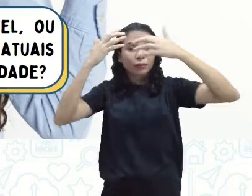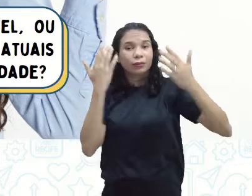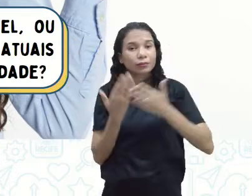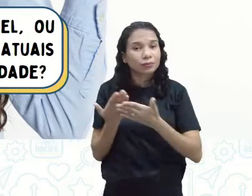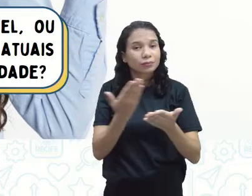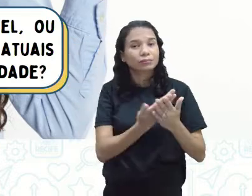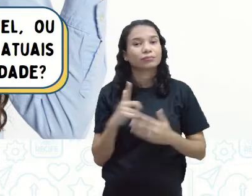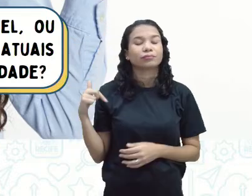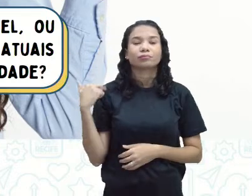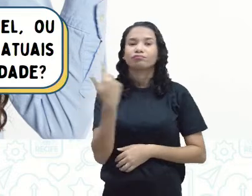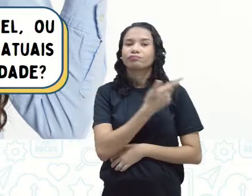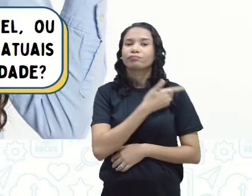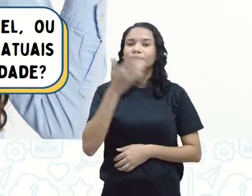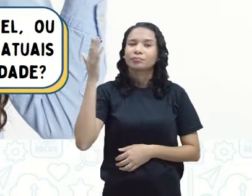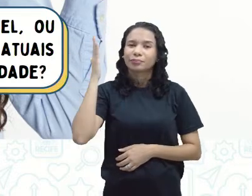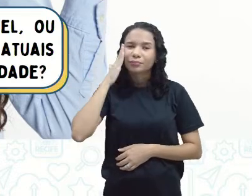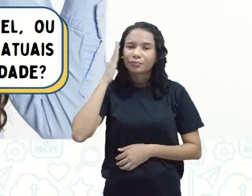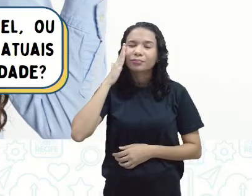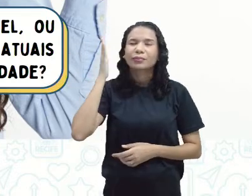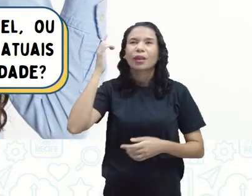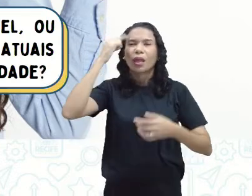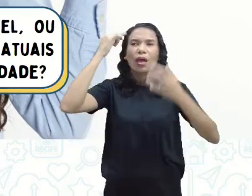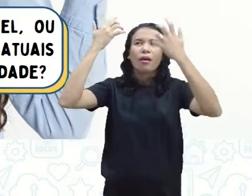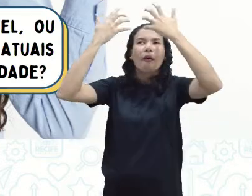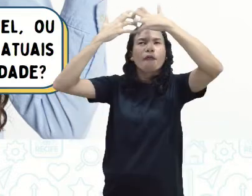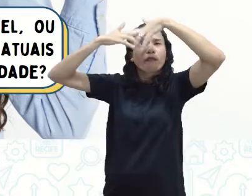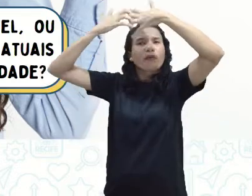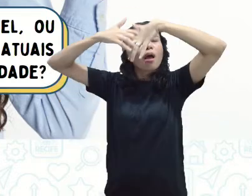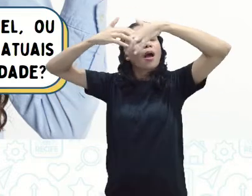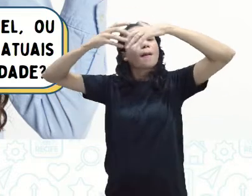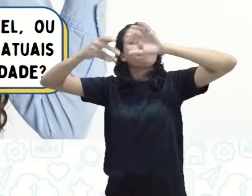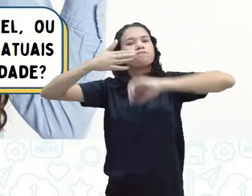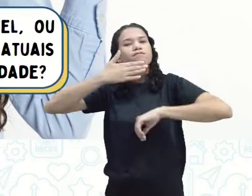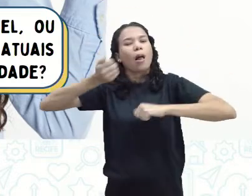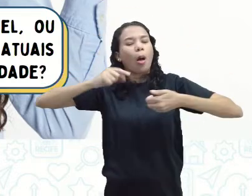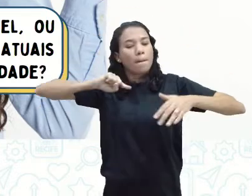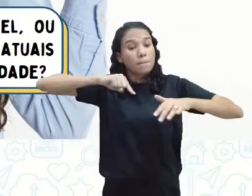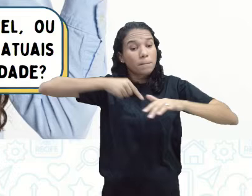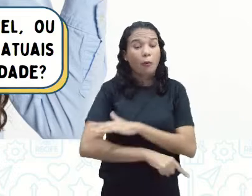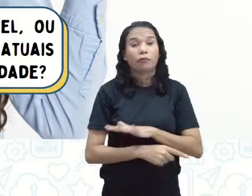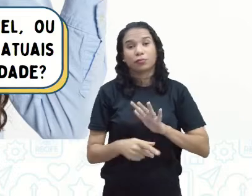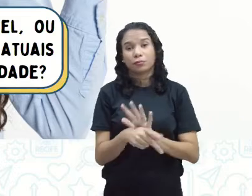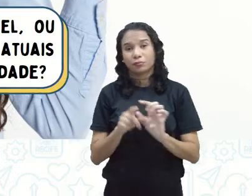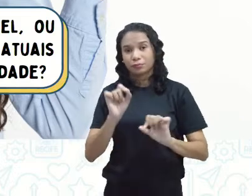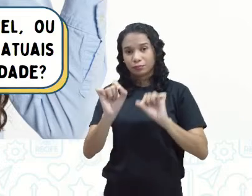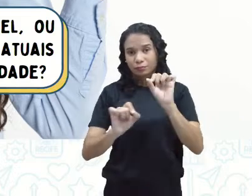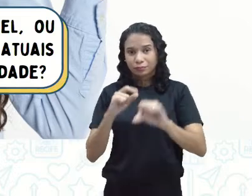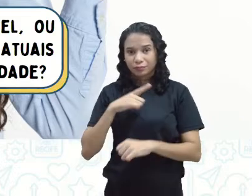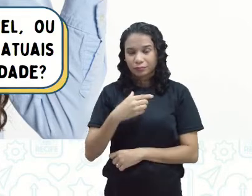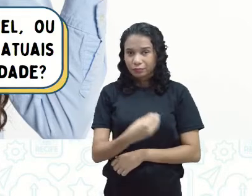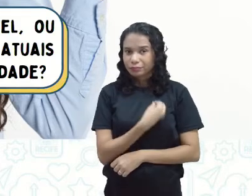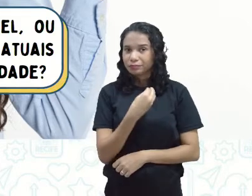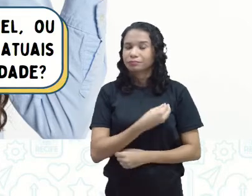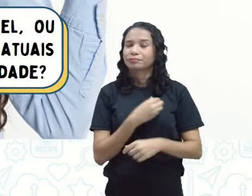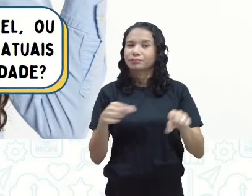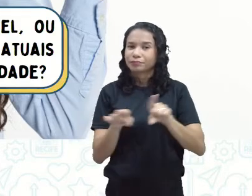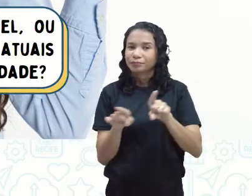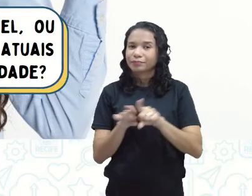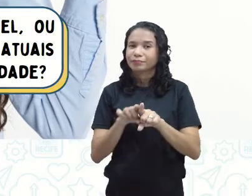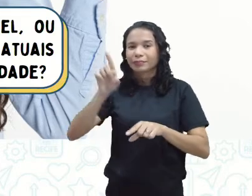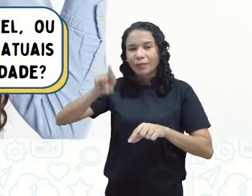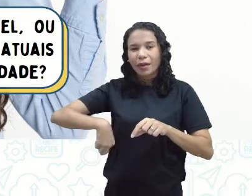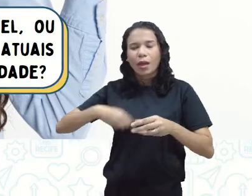aqui, vai entender, vai refletir, vai aprofundar sobre essas questões. Mas aí fica